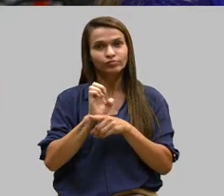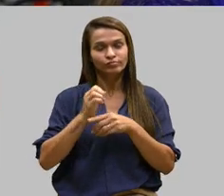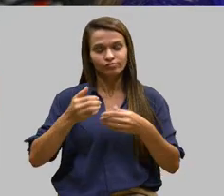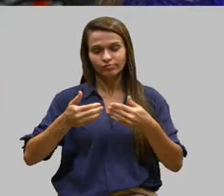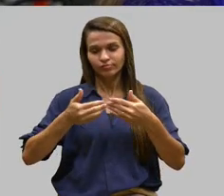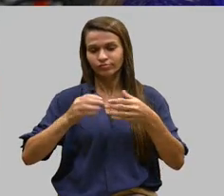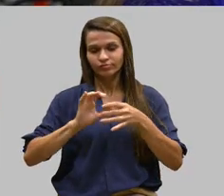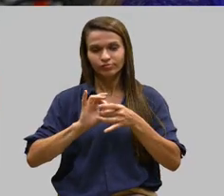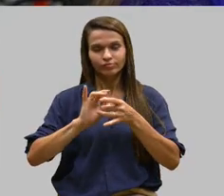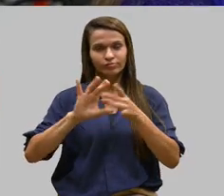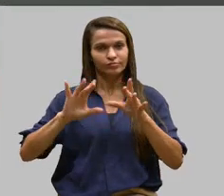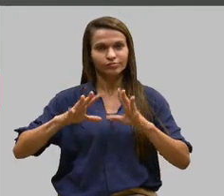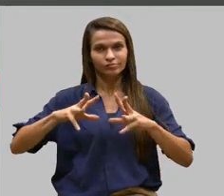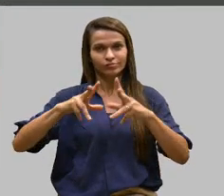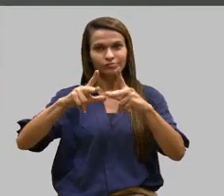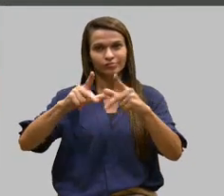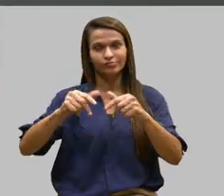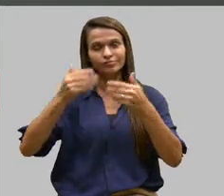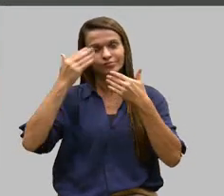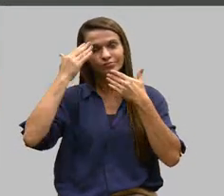de todos muito obrigado